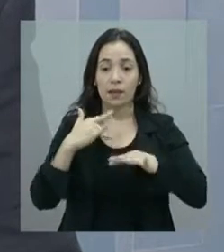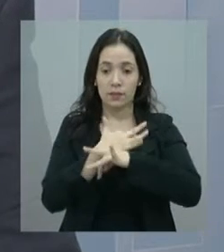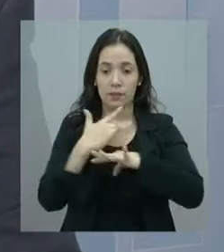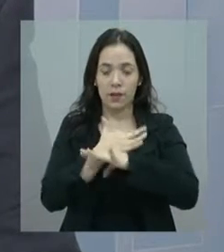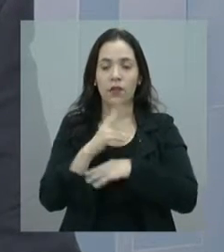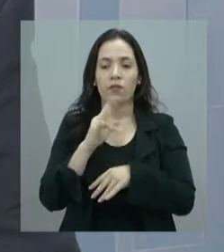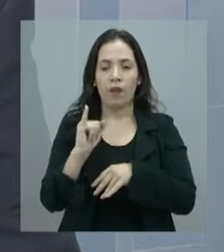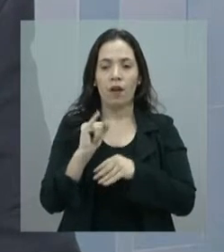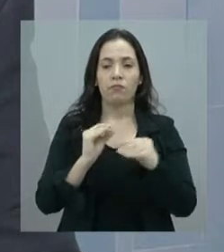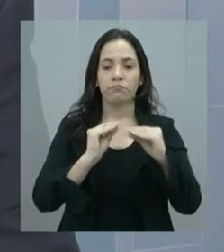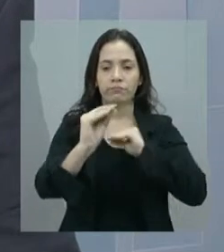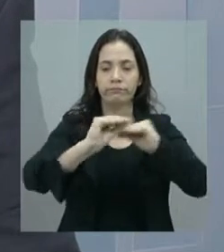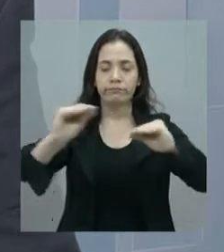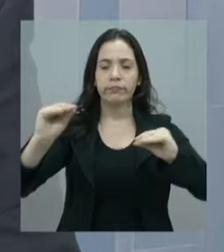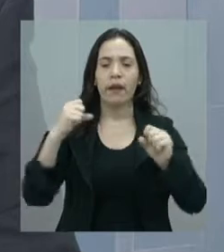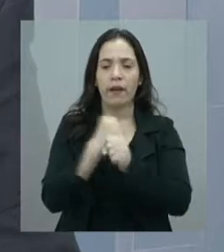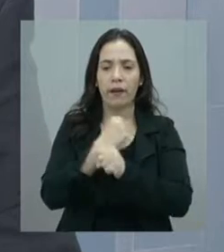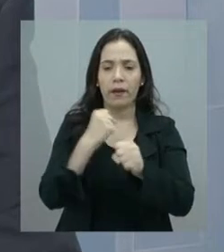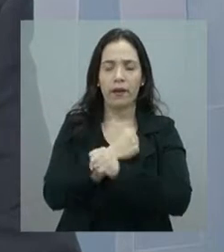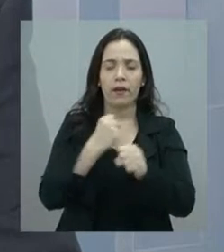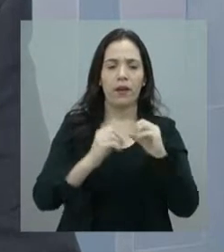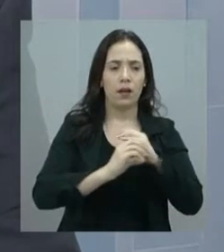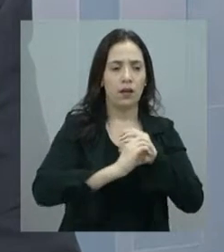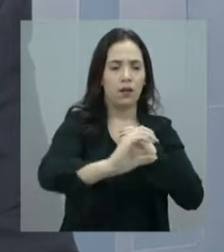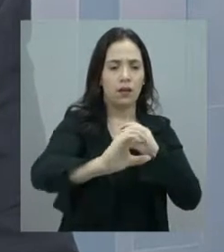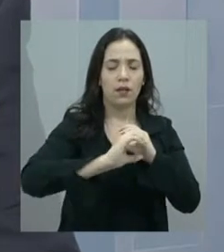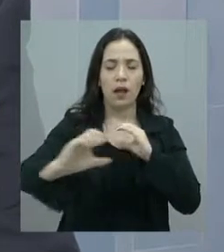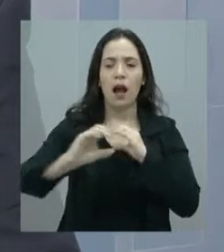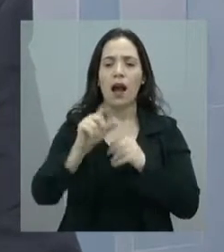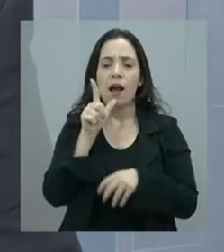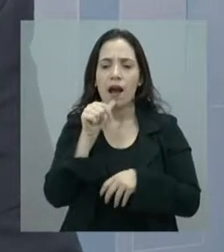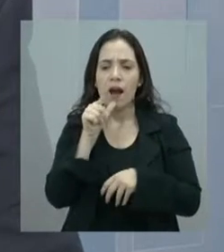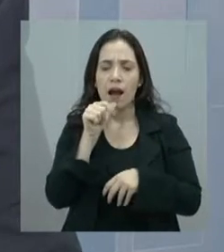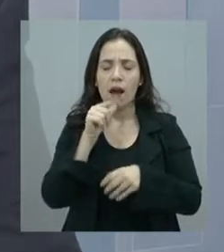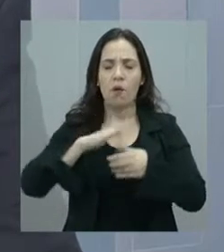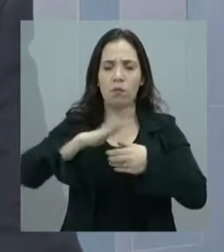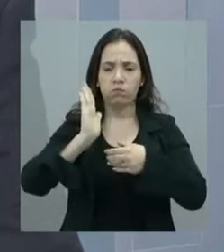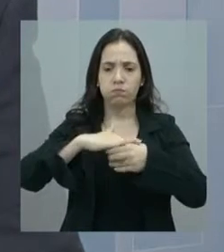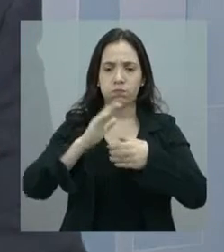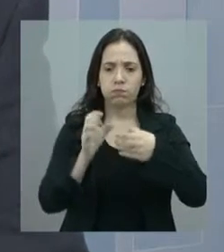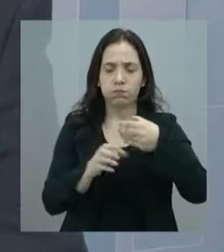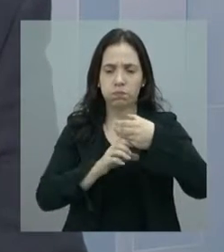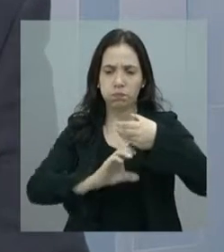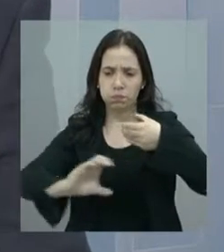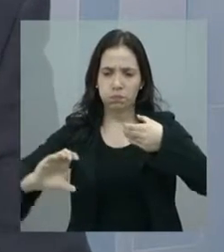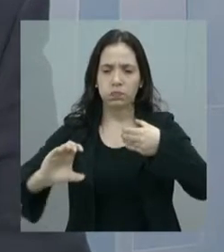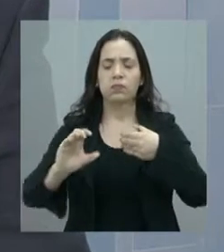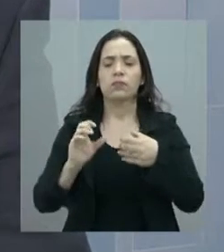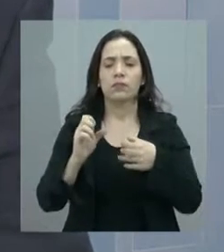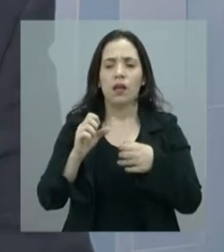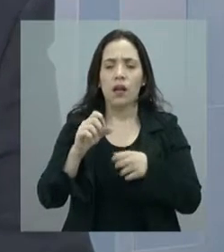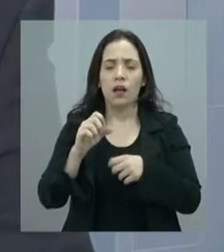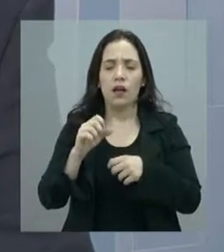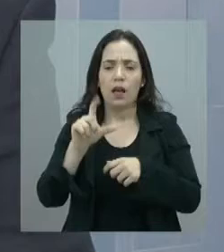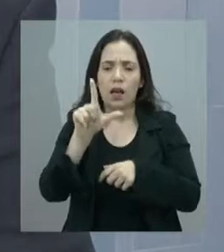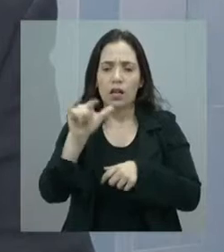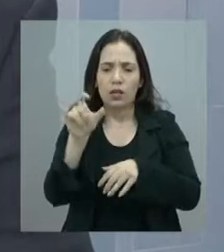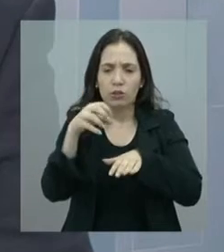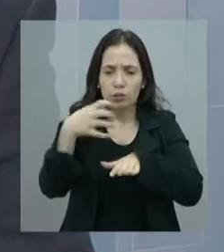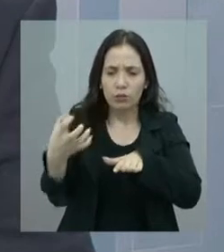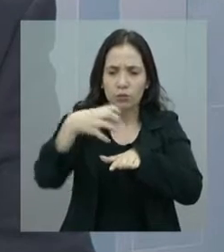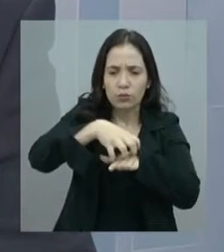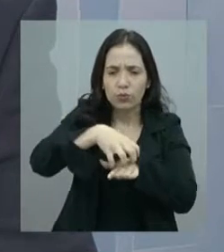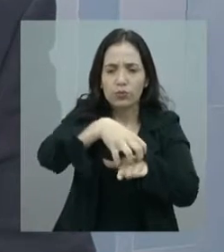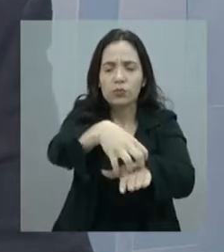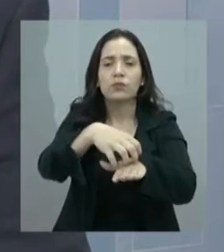financiar muitas áreas de saneamento, gestão de tratamento, para poder melhorar a saúde sanitária. Está longe de cumprir os índices de